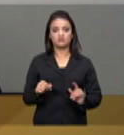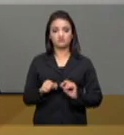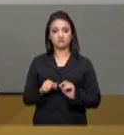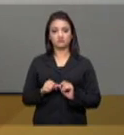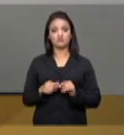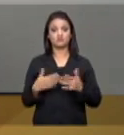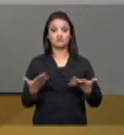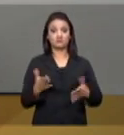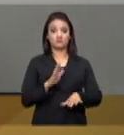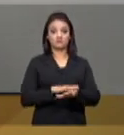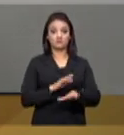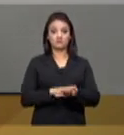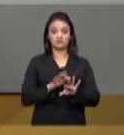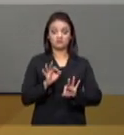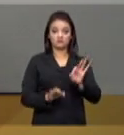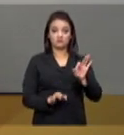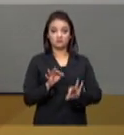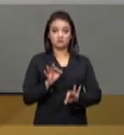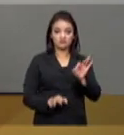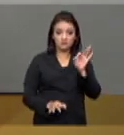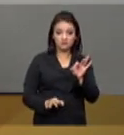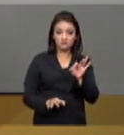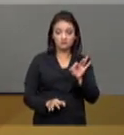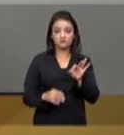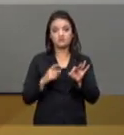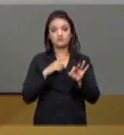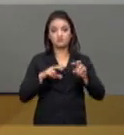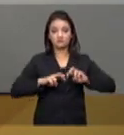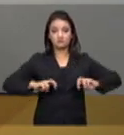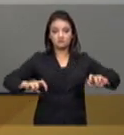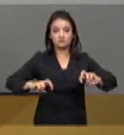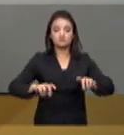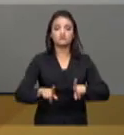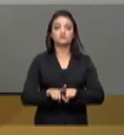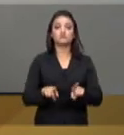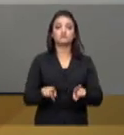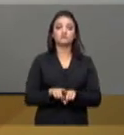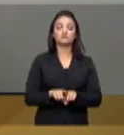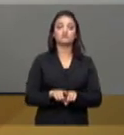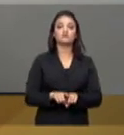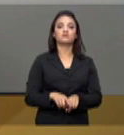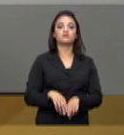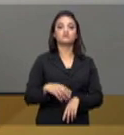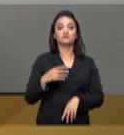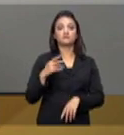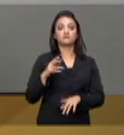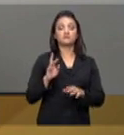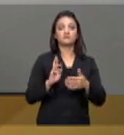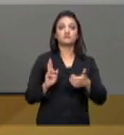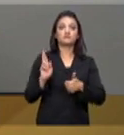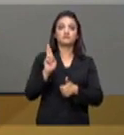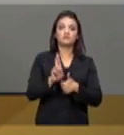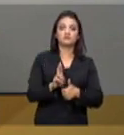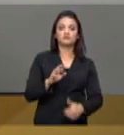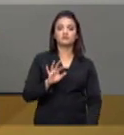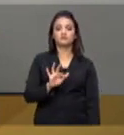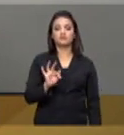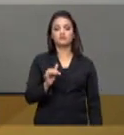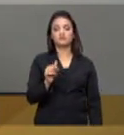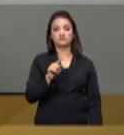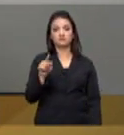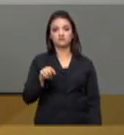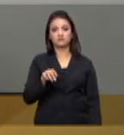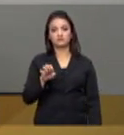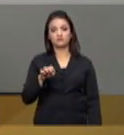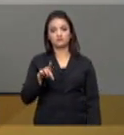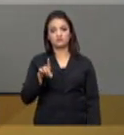sentada de julgamento, ao assomar a tribuna, o procurador da Fazenda Nacional requereu, e nós tínhamos dito exatamente